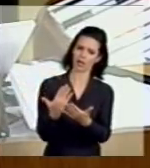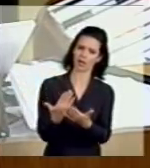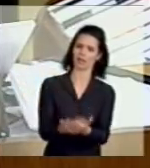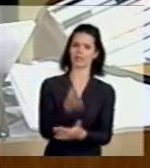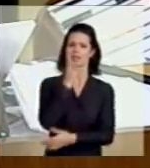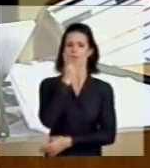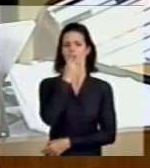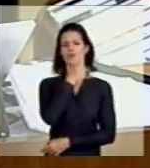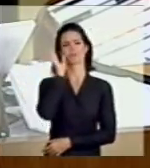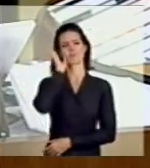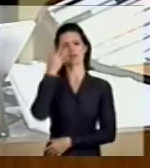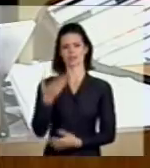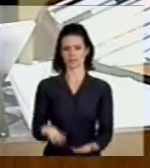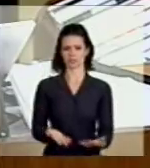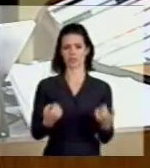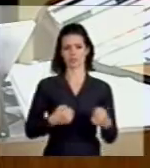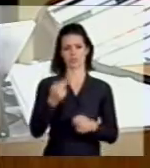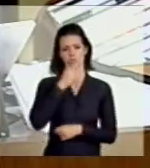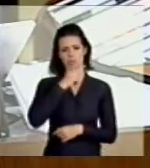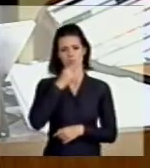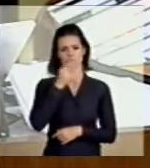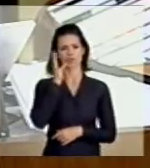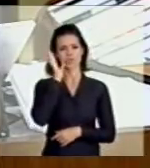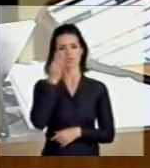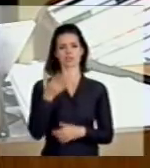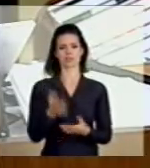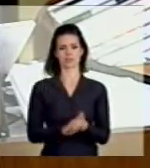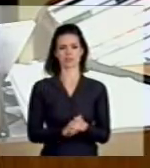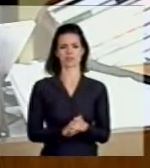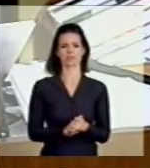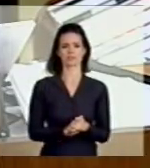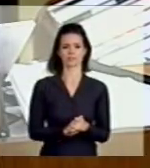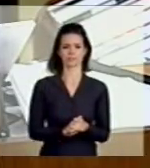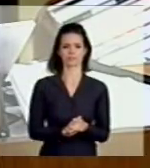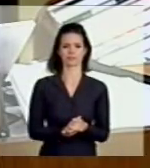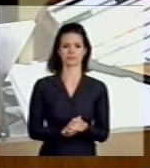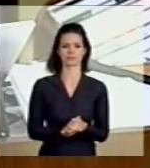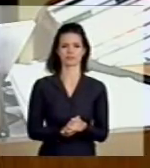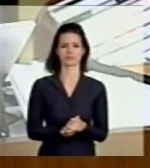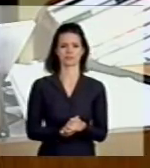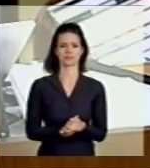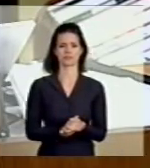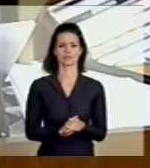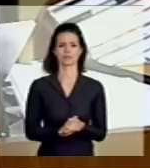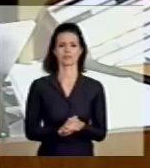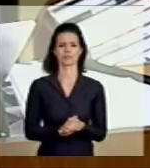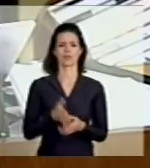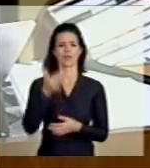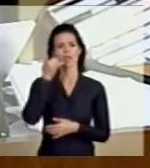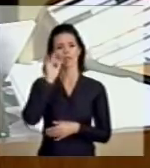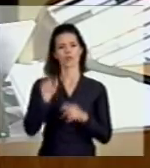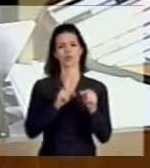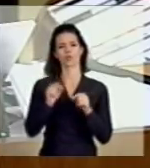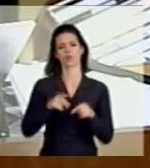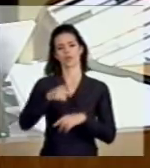E agora grifo isso, senhor presidente, em negrito, sem que isto implique, todavia, qualquer comprometimento desta